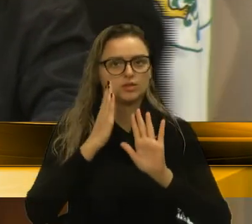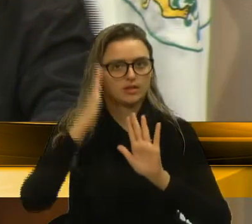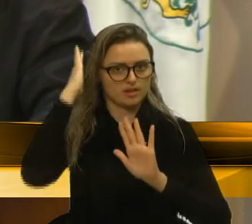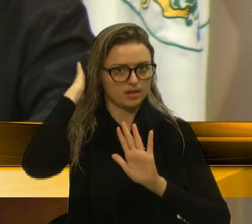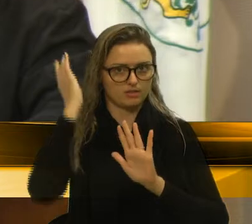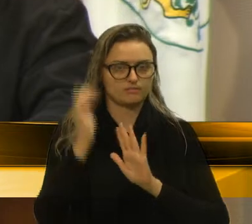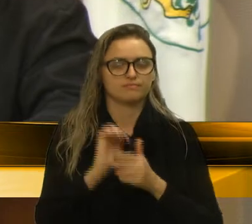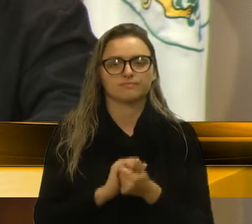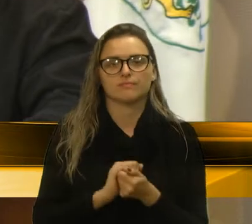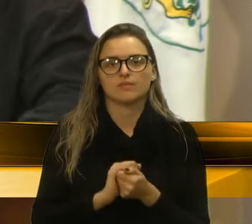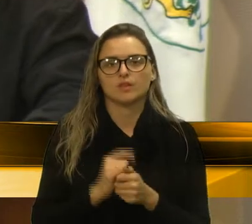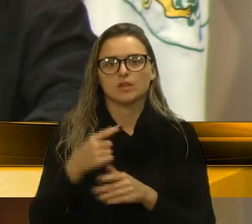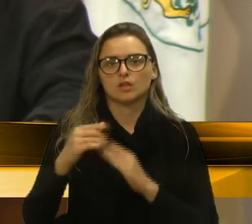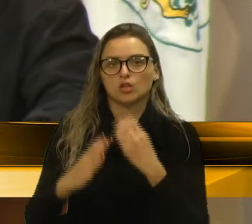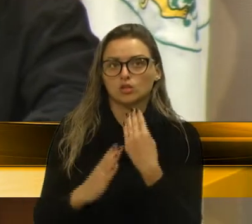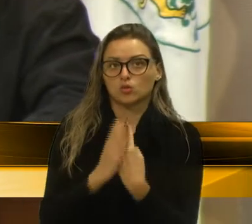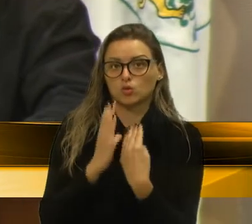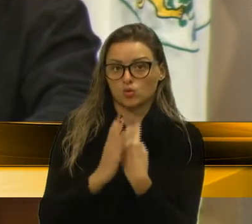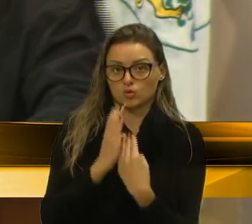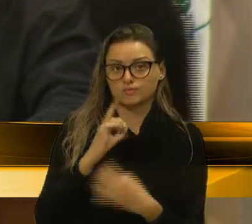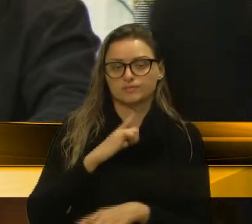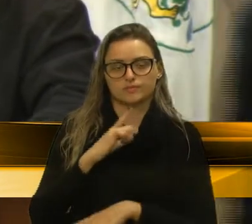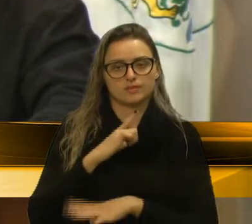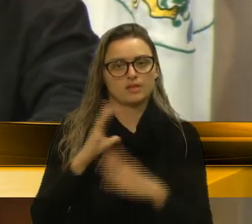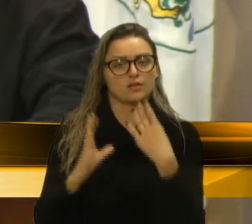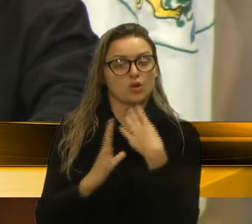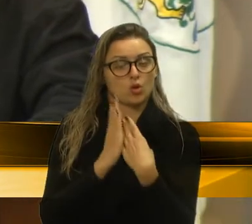E fomos aconselhados, vereador Gustavo,